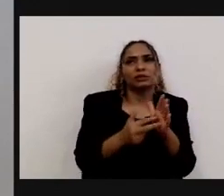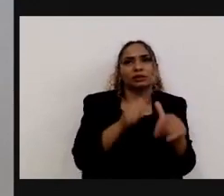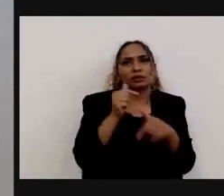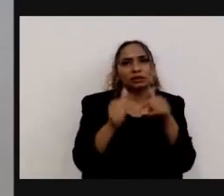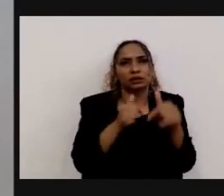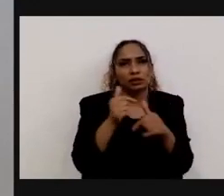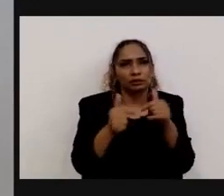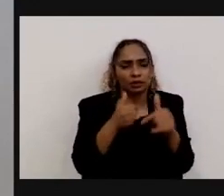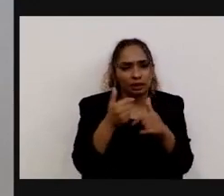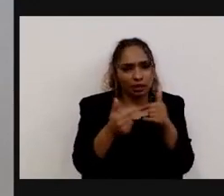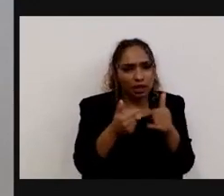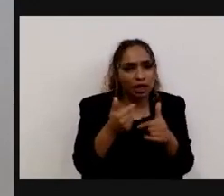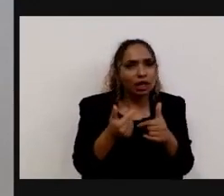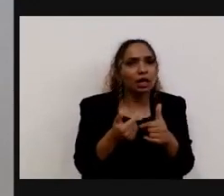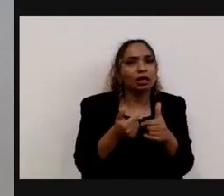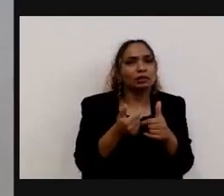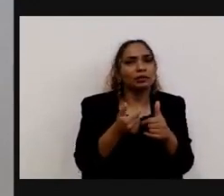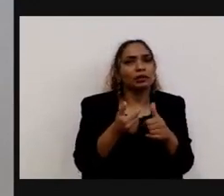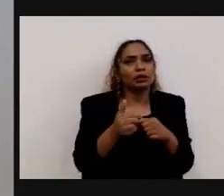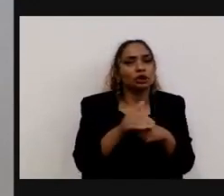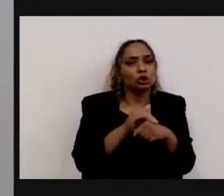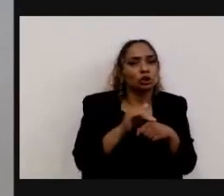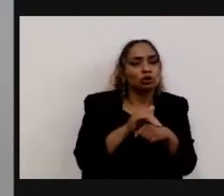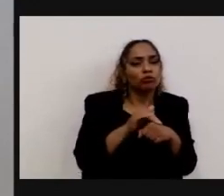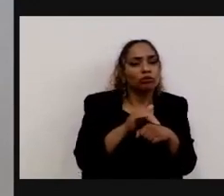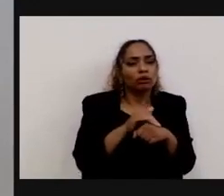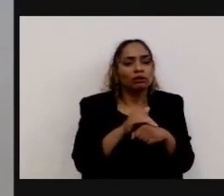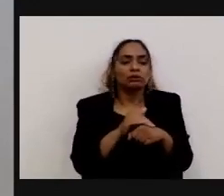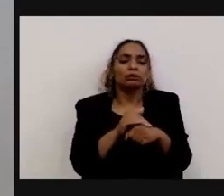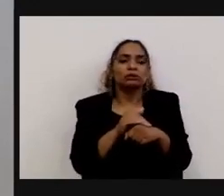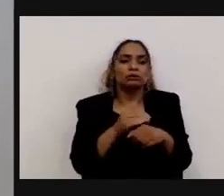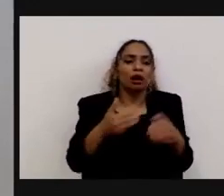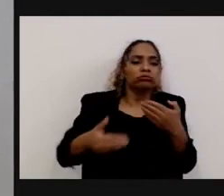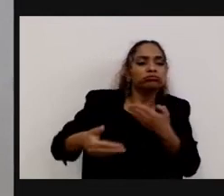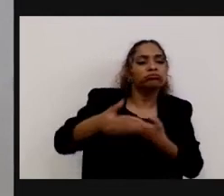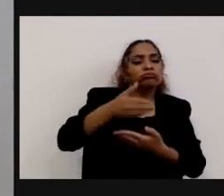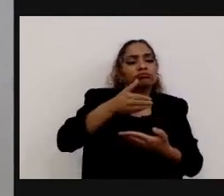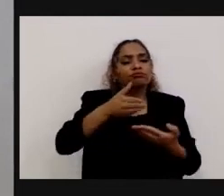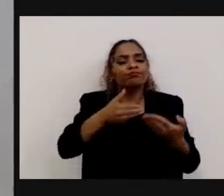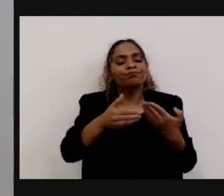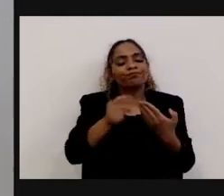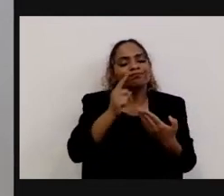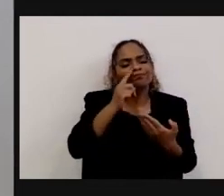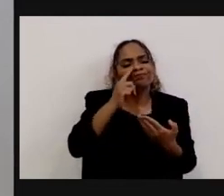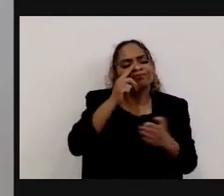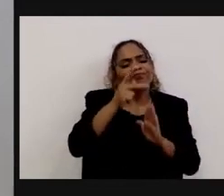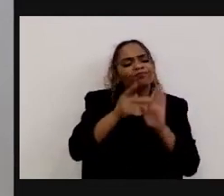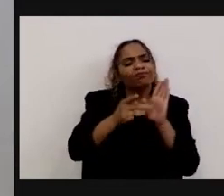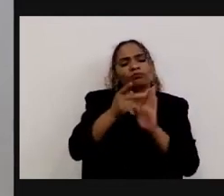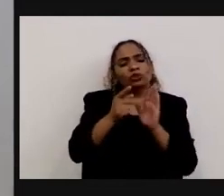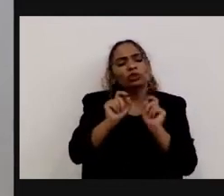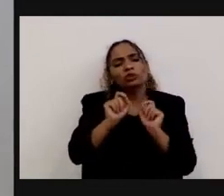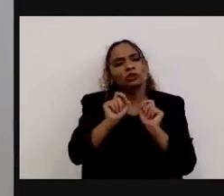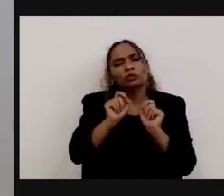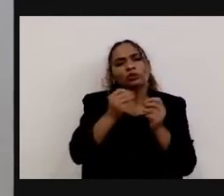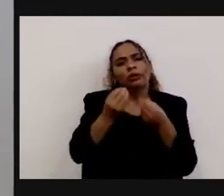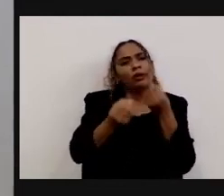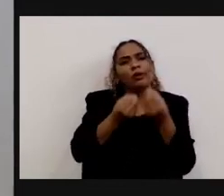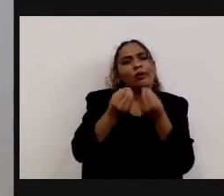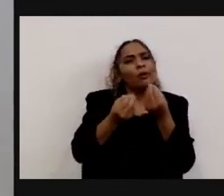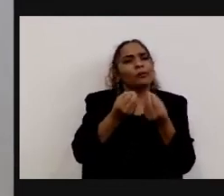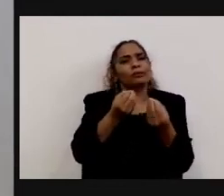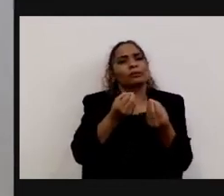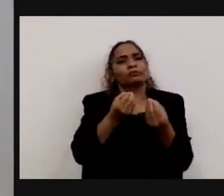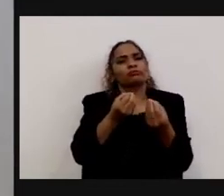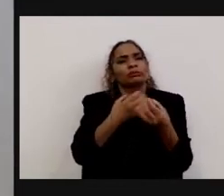o nosso trabalho né para a gente conversar uns com os outros e falar qual foi o maior risco desse projeto como é que aconteceu isso como é que foi